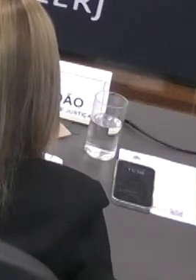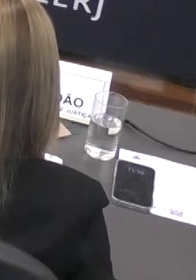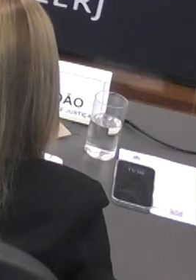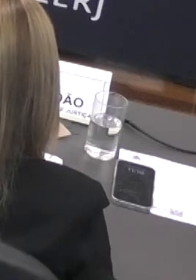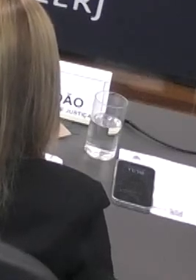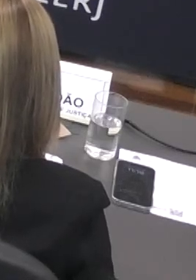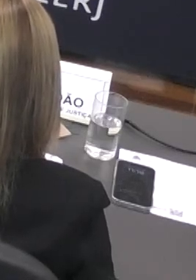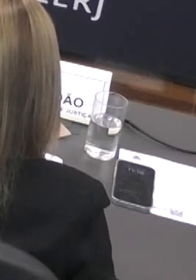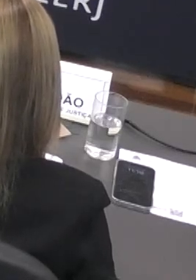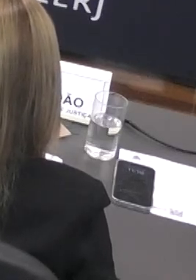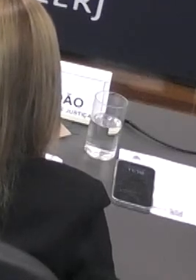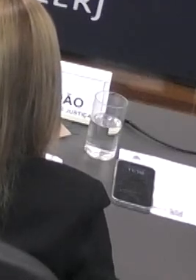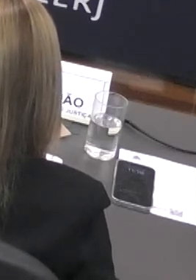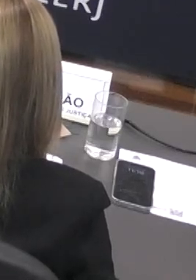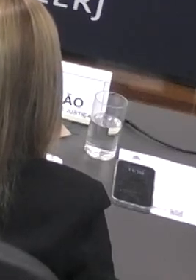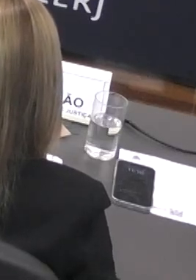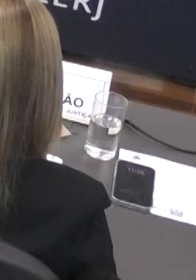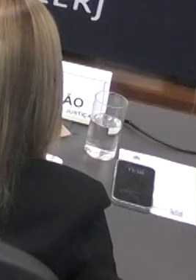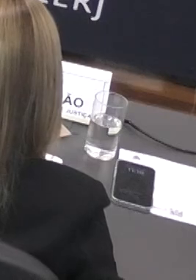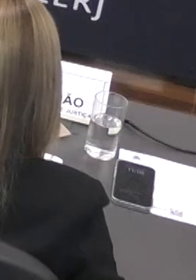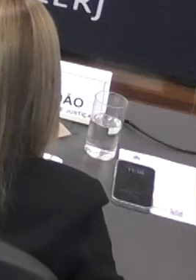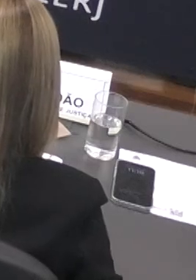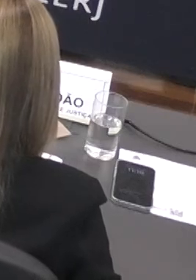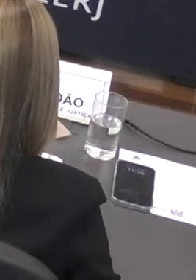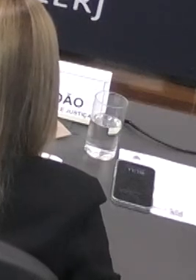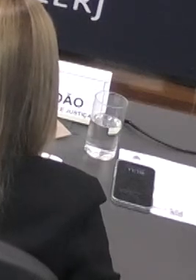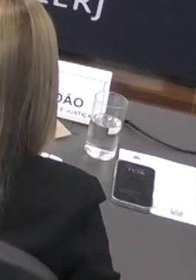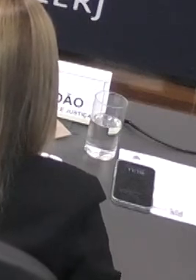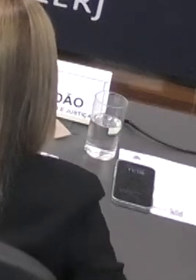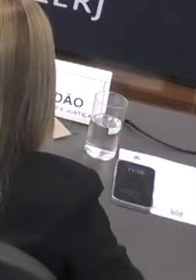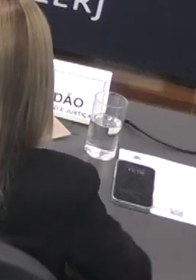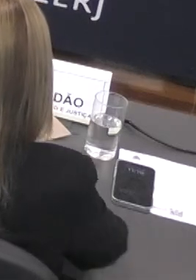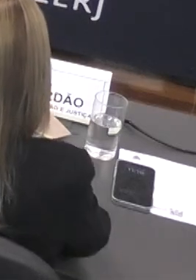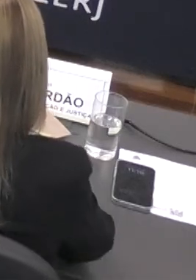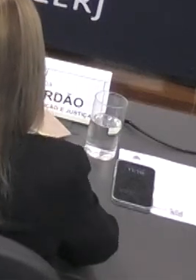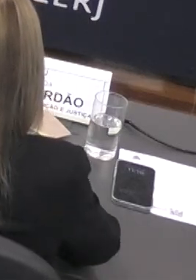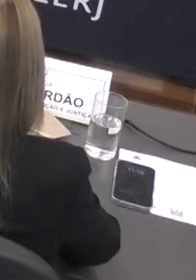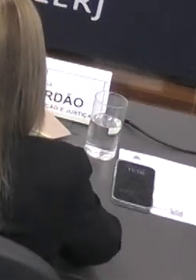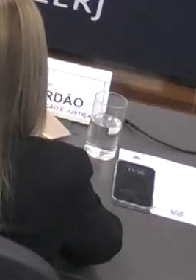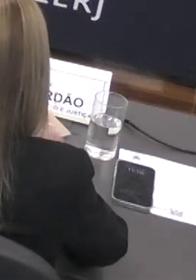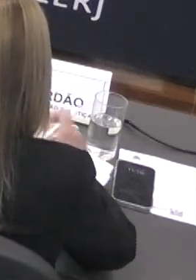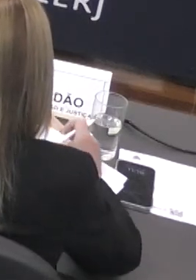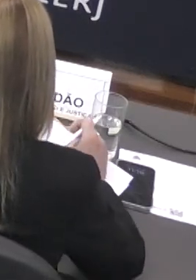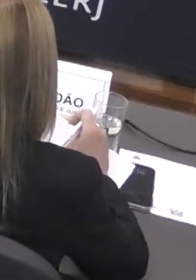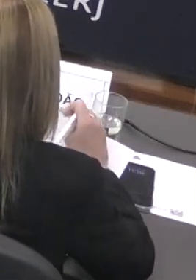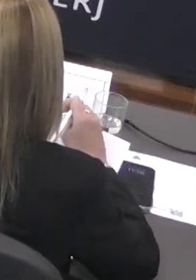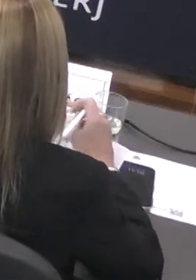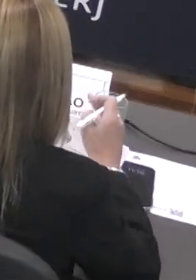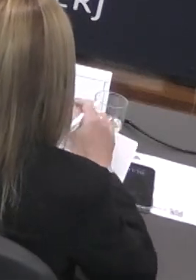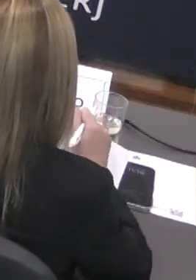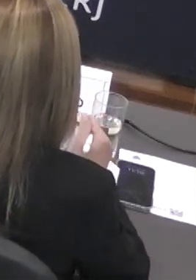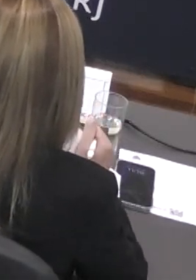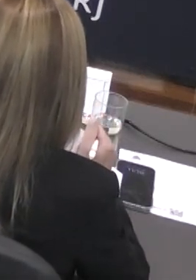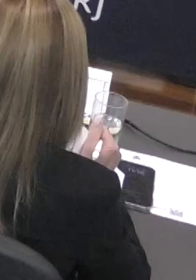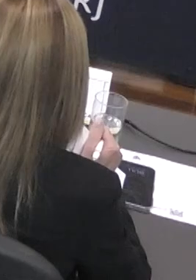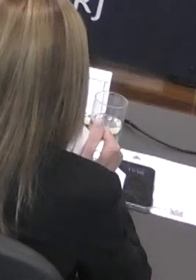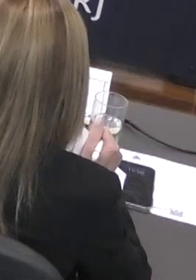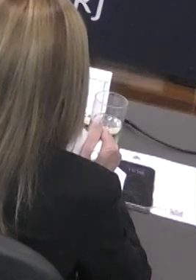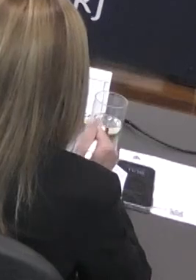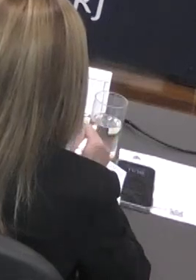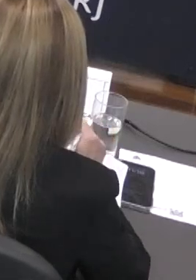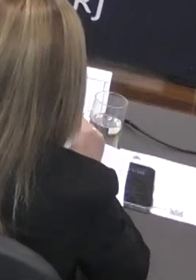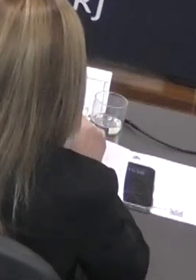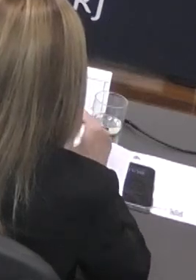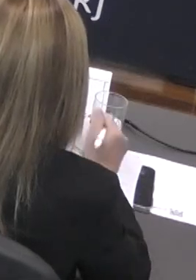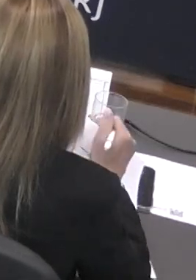item 5, projeto de lei número 5.025 de 2021, de autoria do deputado Carlos Mink, que determina a destinação